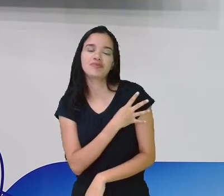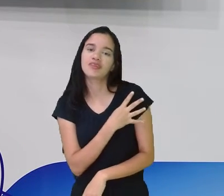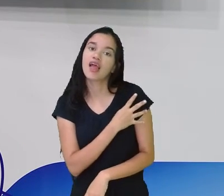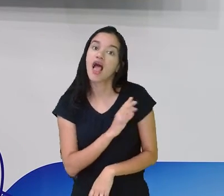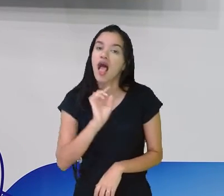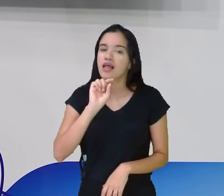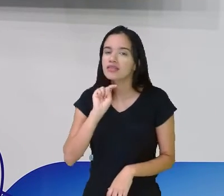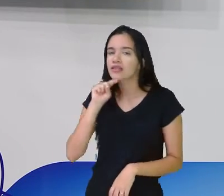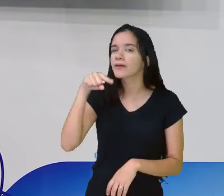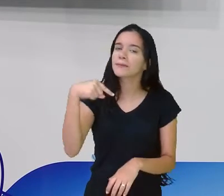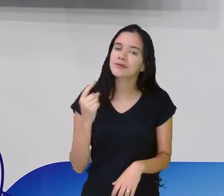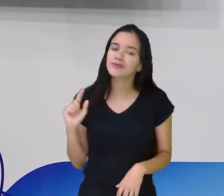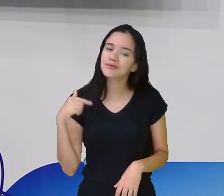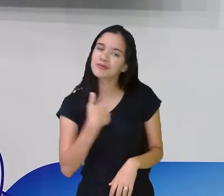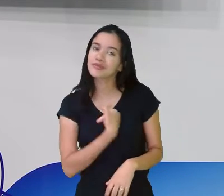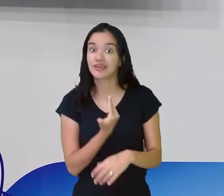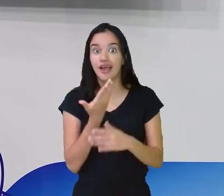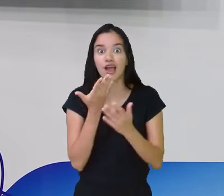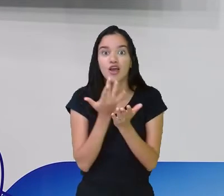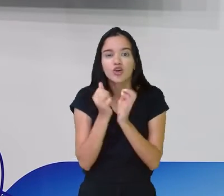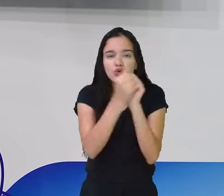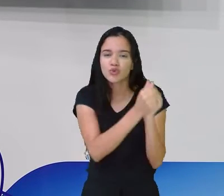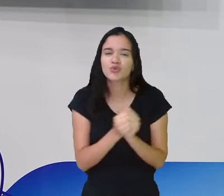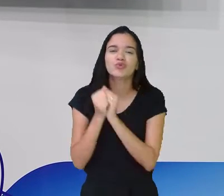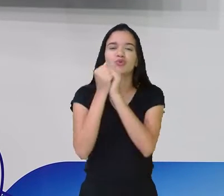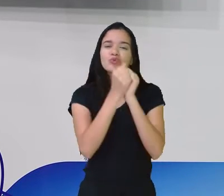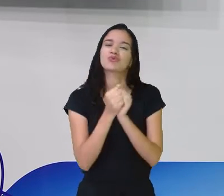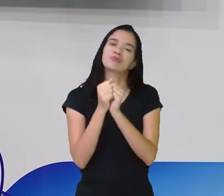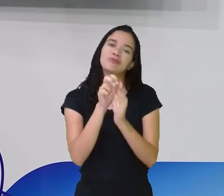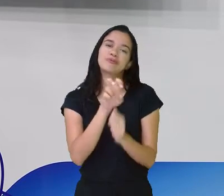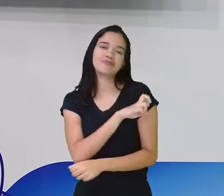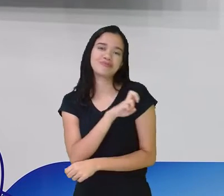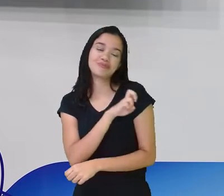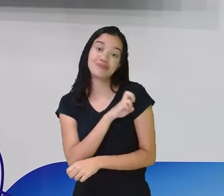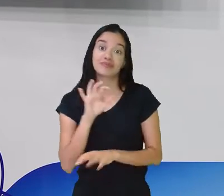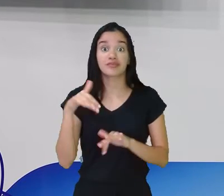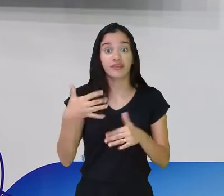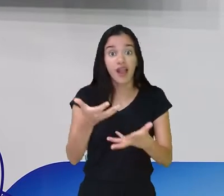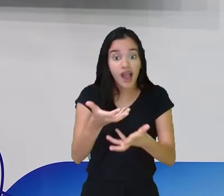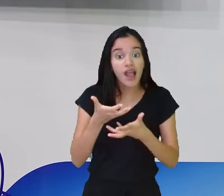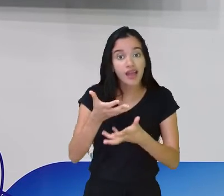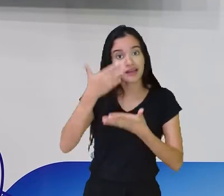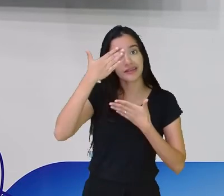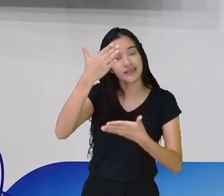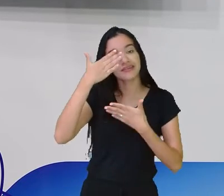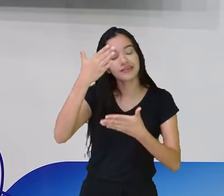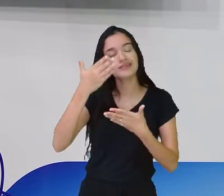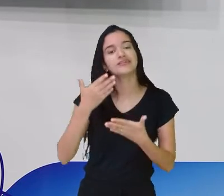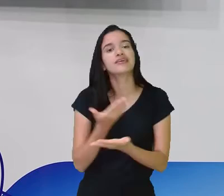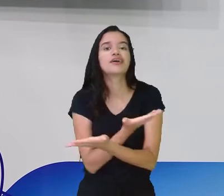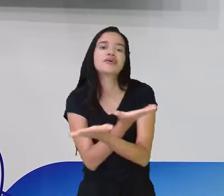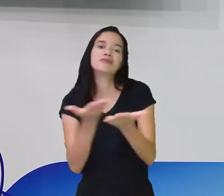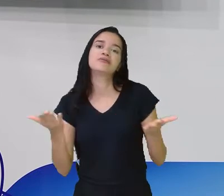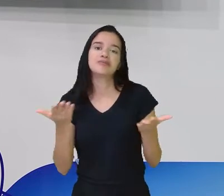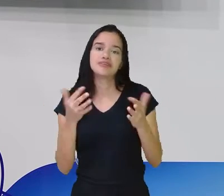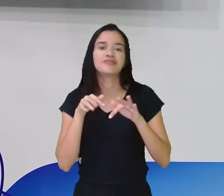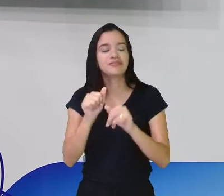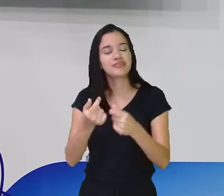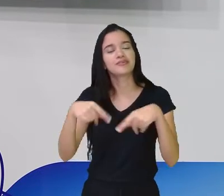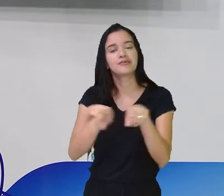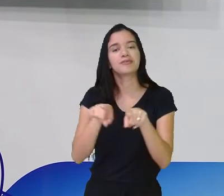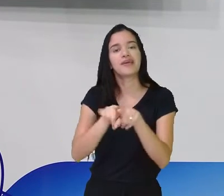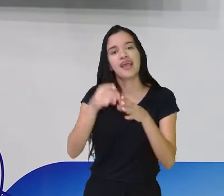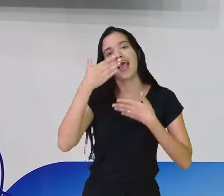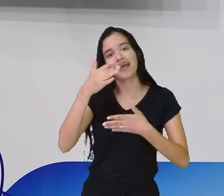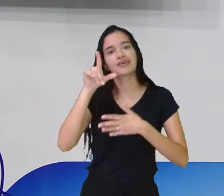daqui a pouquinho a gente vai estar junto no 5º. Está acabando o ano, não é isso aí? Quero agradecer a você que ficou até o final. Agradecer a Midian,